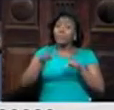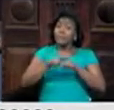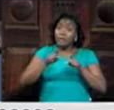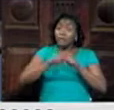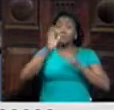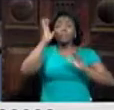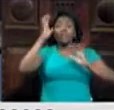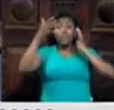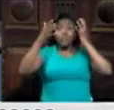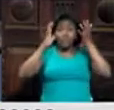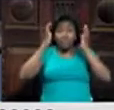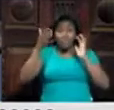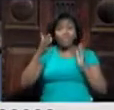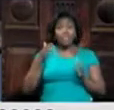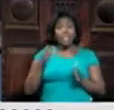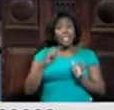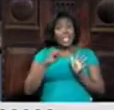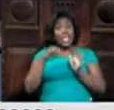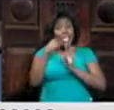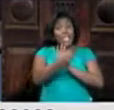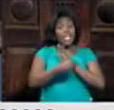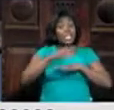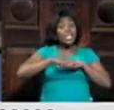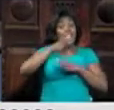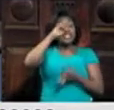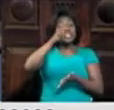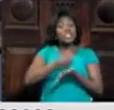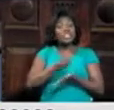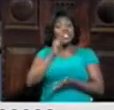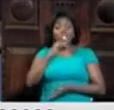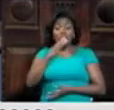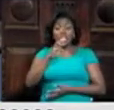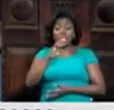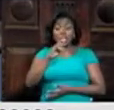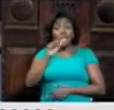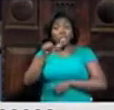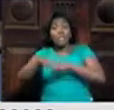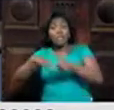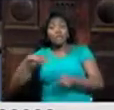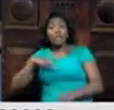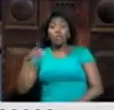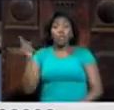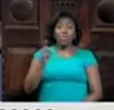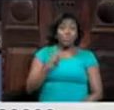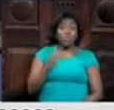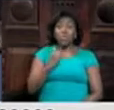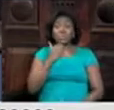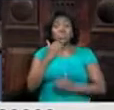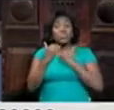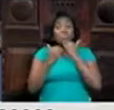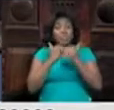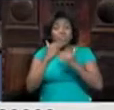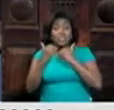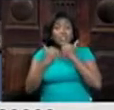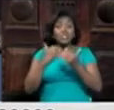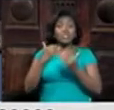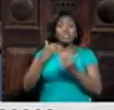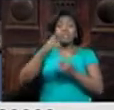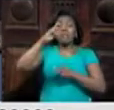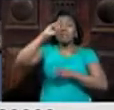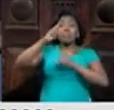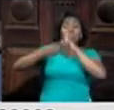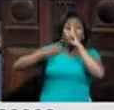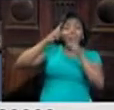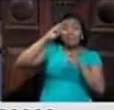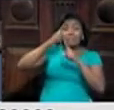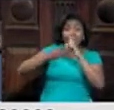soluções. Cabe a esses atores decidir se a SEDAI deve ser ou não privatizada. Não adianta vir uma ordem de cima, principalmente de